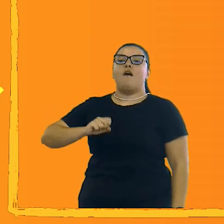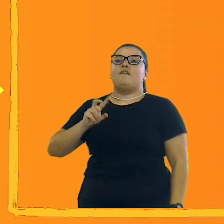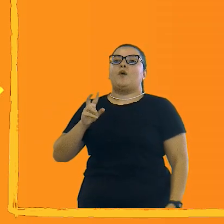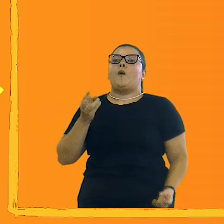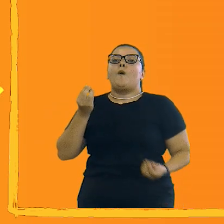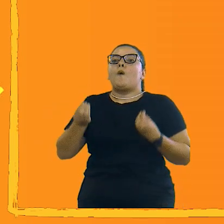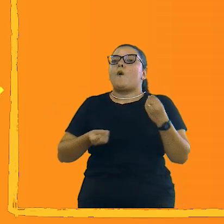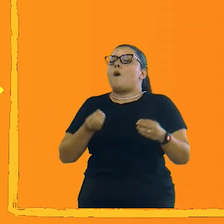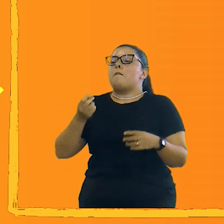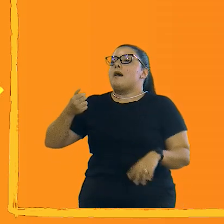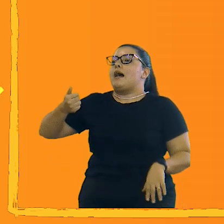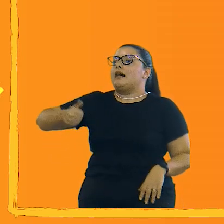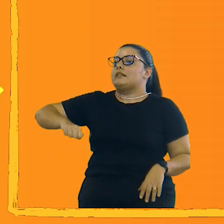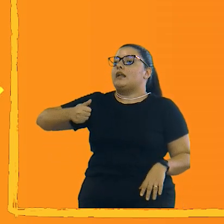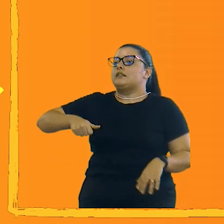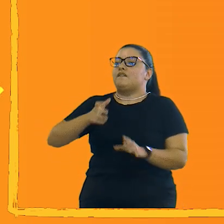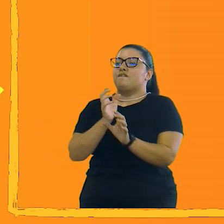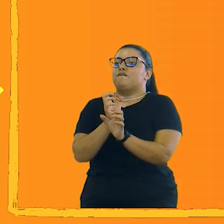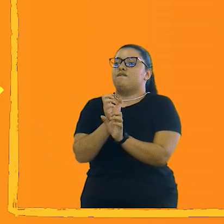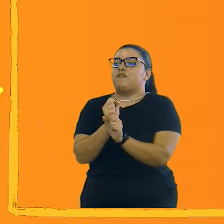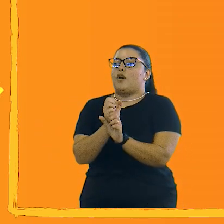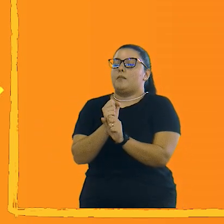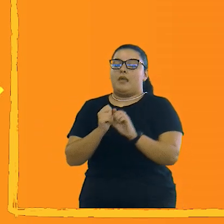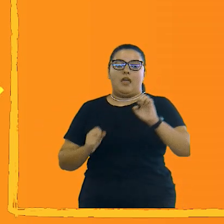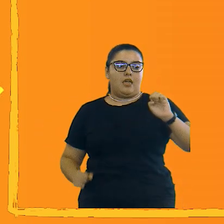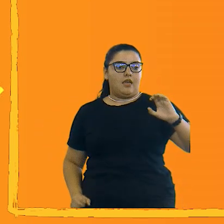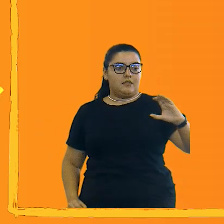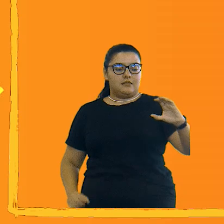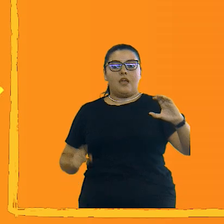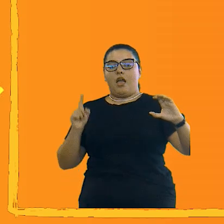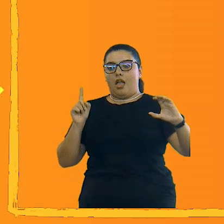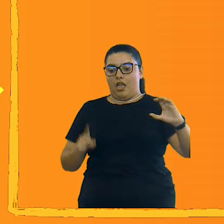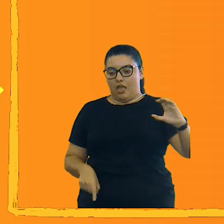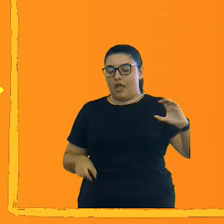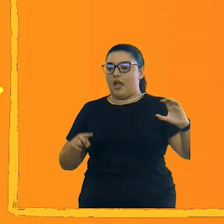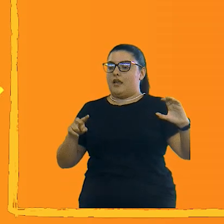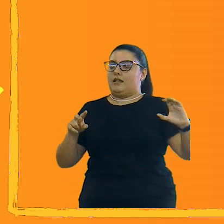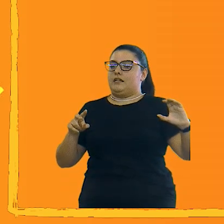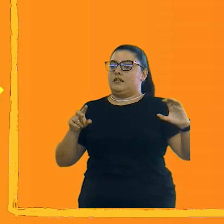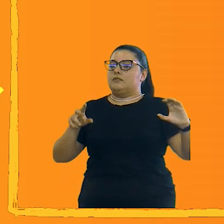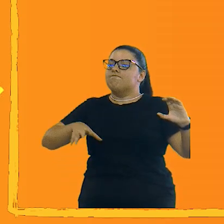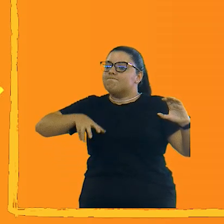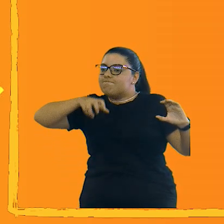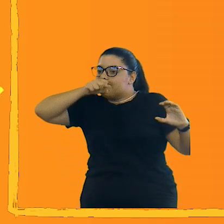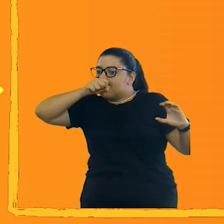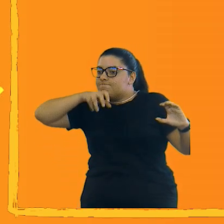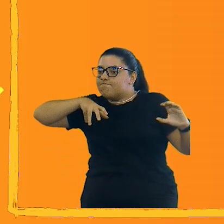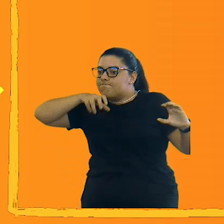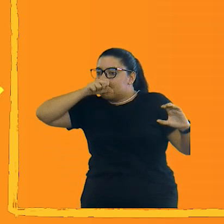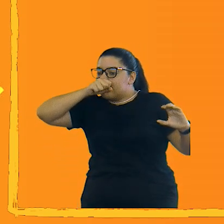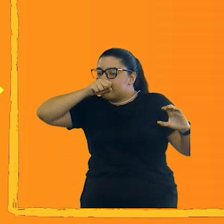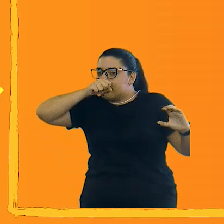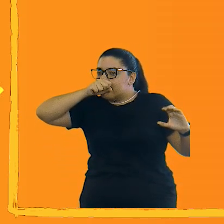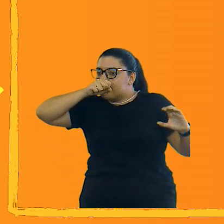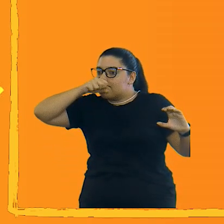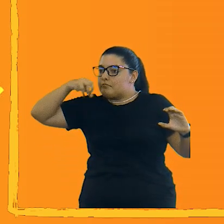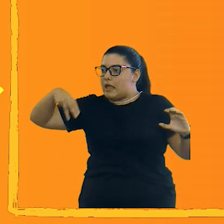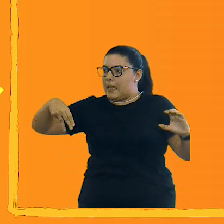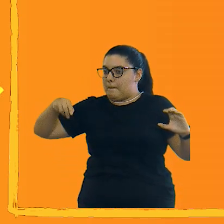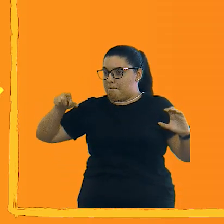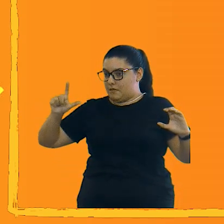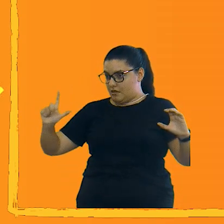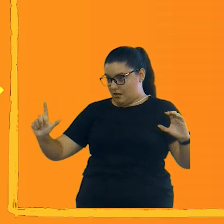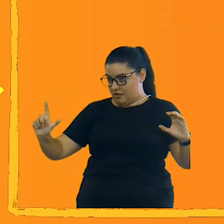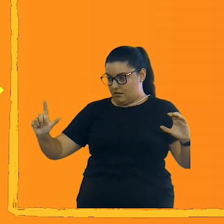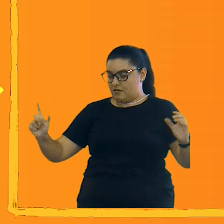fórmula descrita na questão EC é a razão entre o consumo de oxigênio em mm por